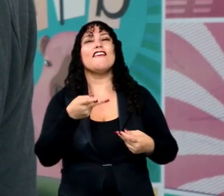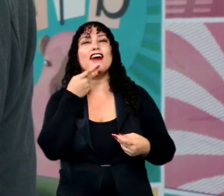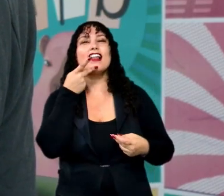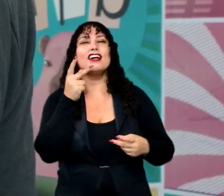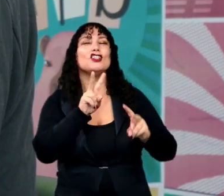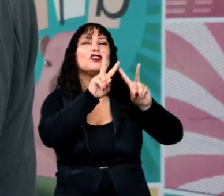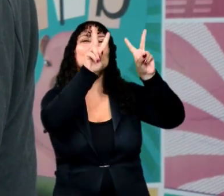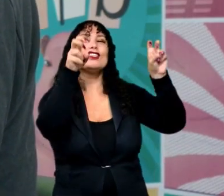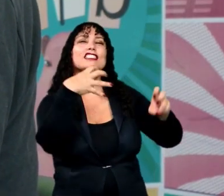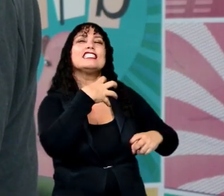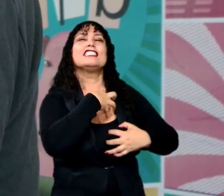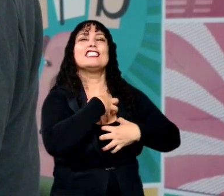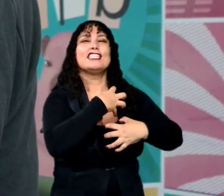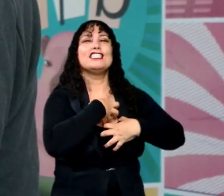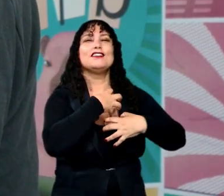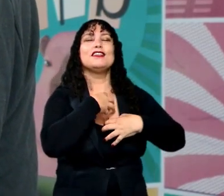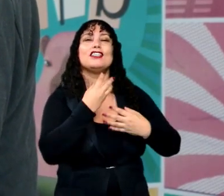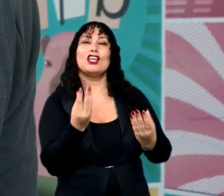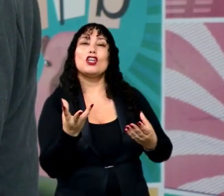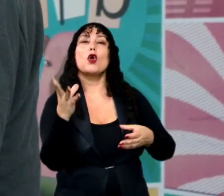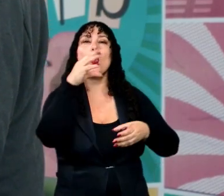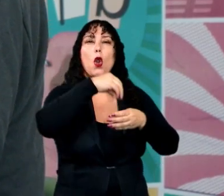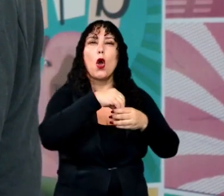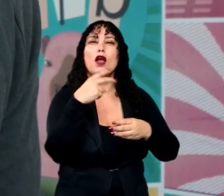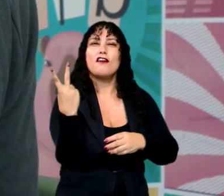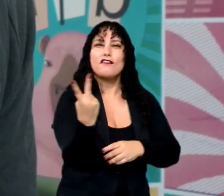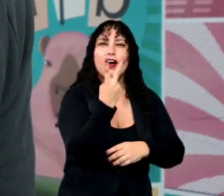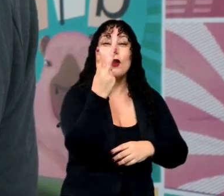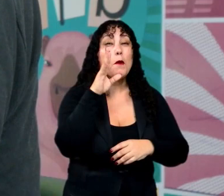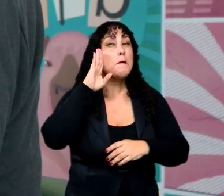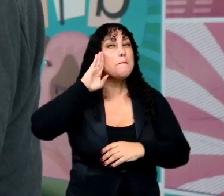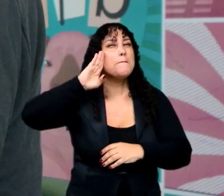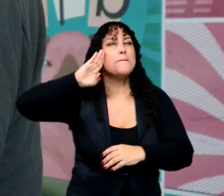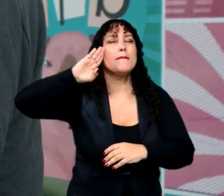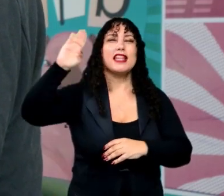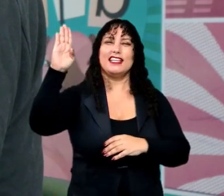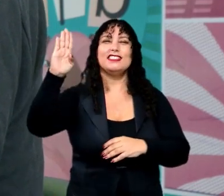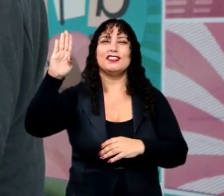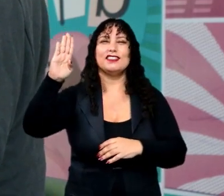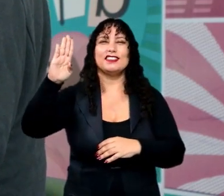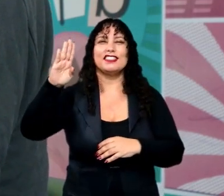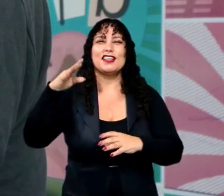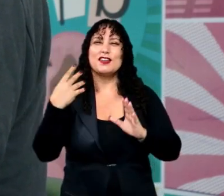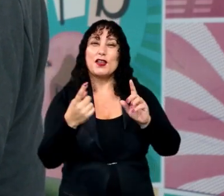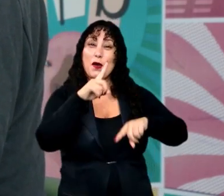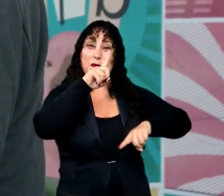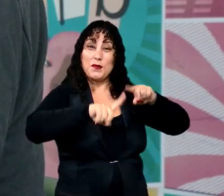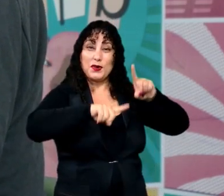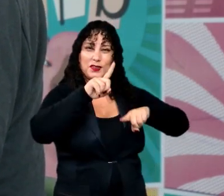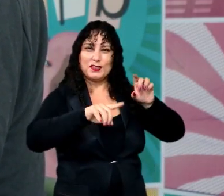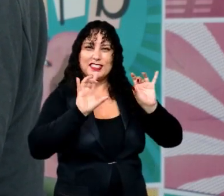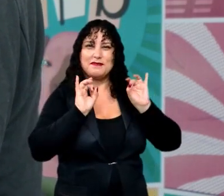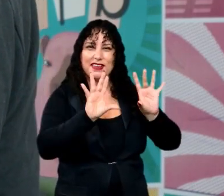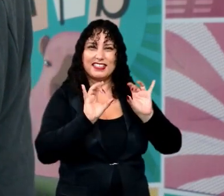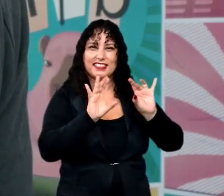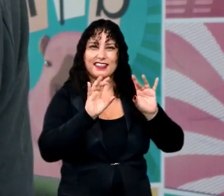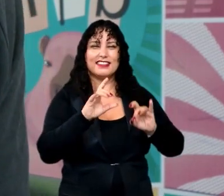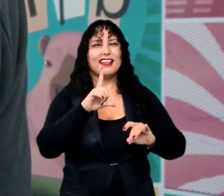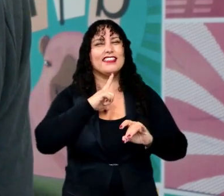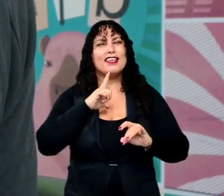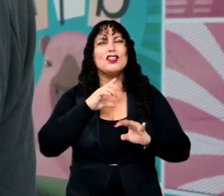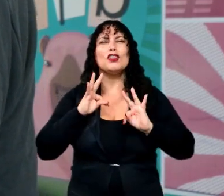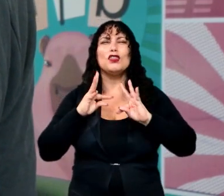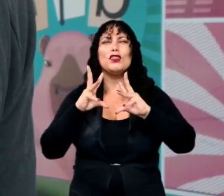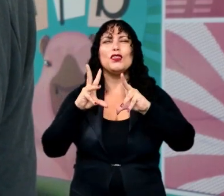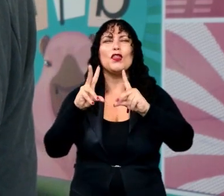é fundamental a gente agrega valor sim mas principalmente eh com esses produtos especiais Você tem todo um